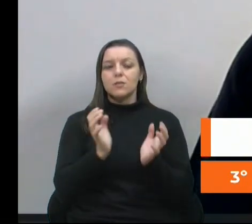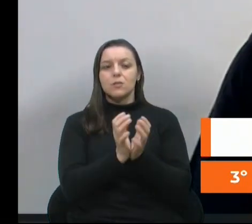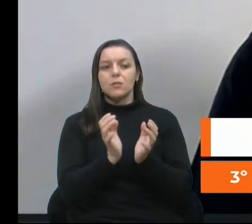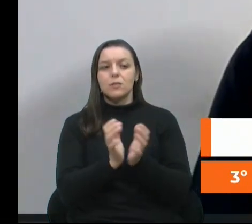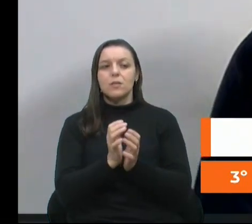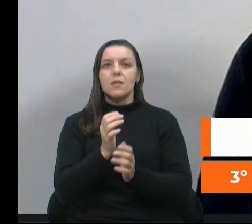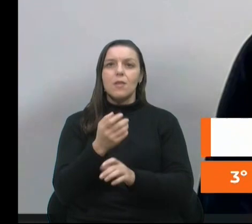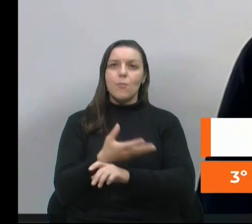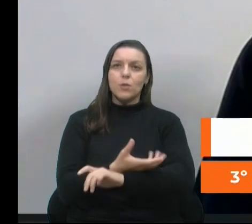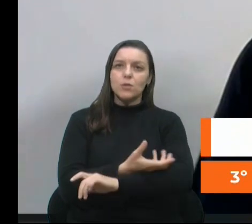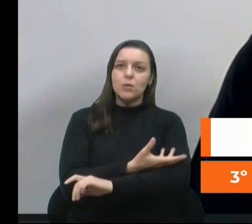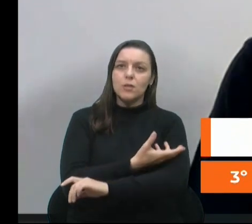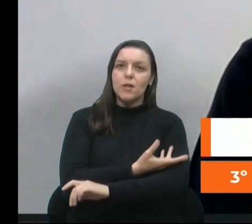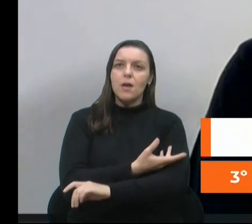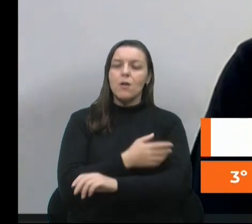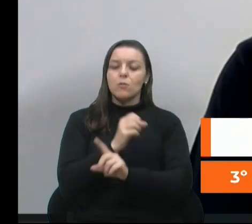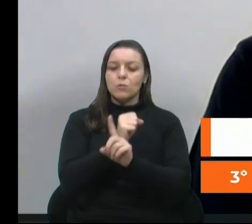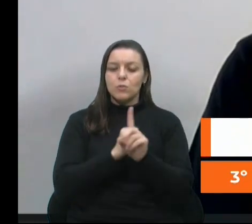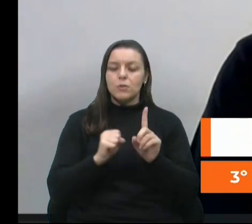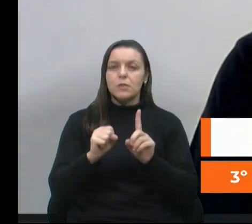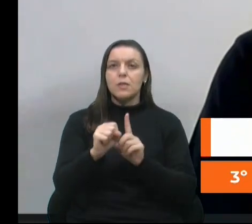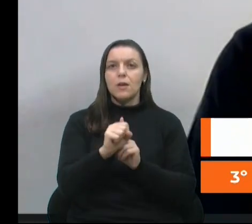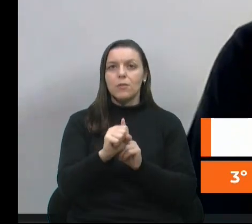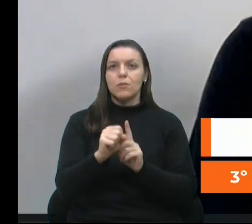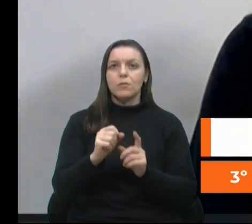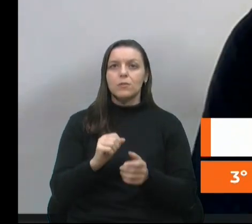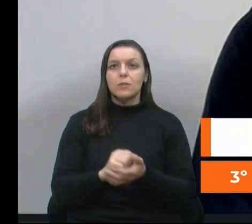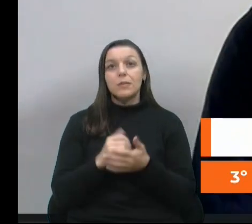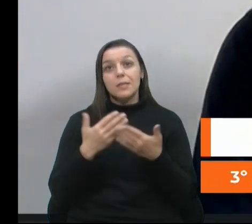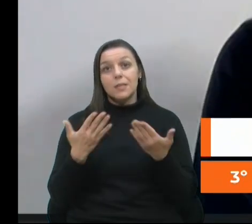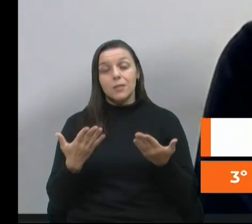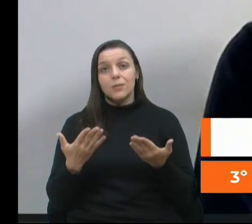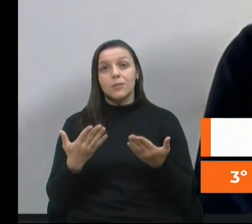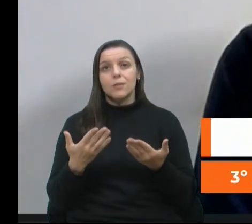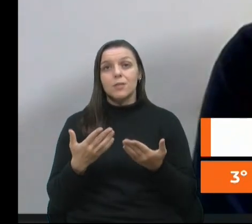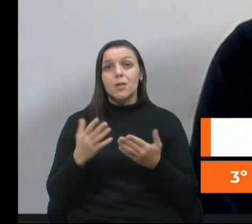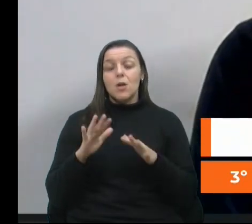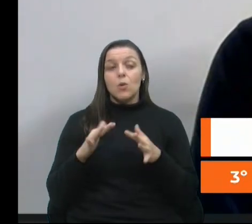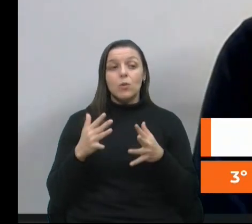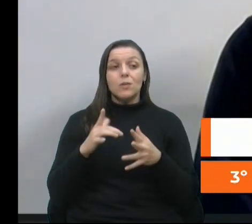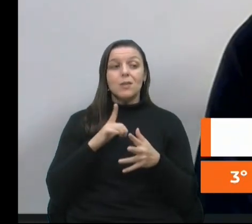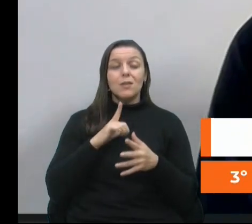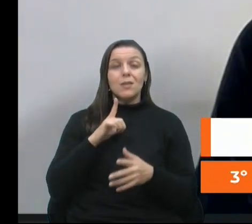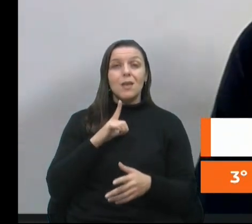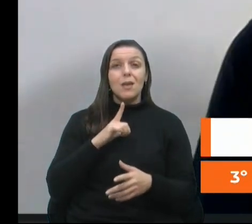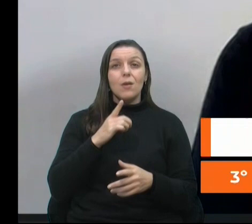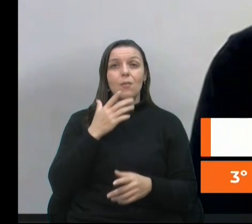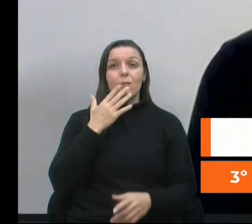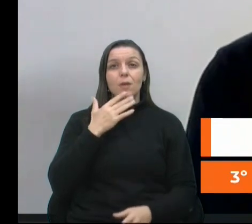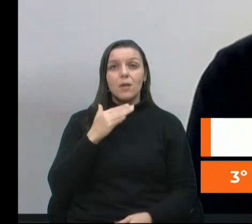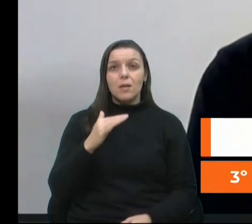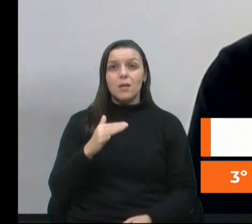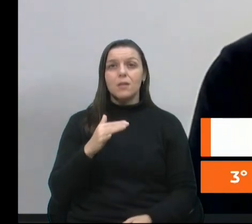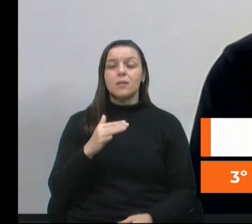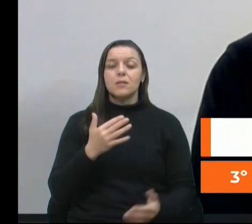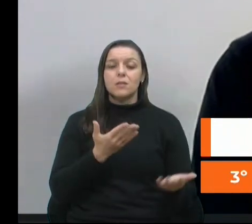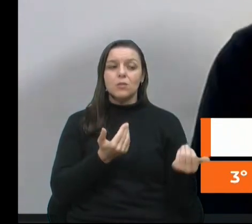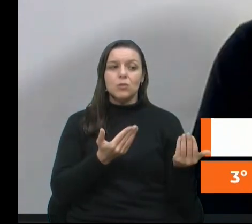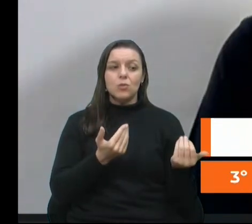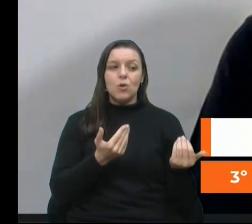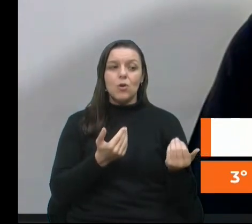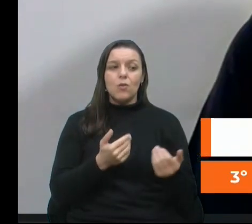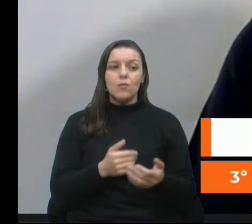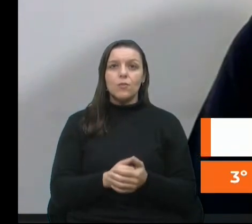idade emocional, idade social. Então, quando a gente tem uma criança ou um adolescente